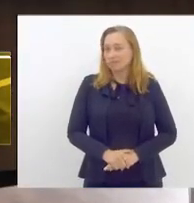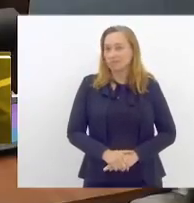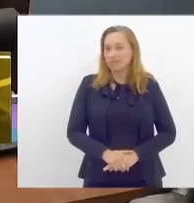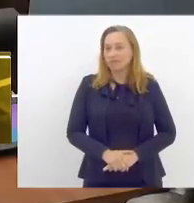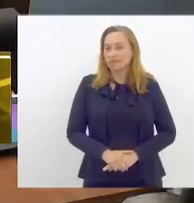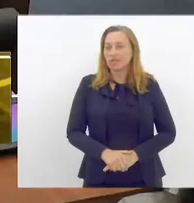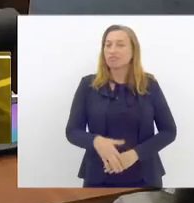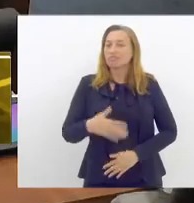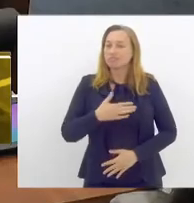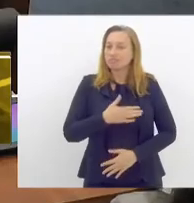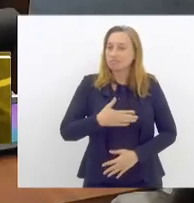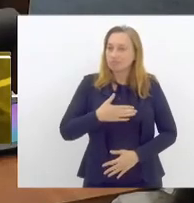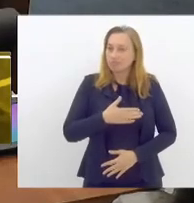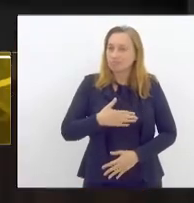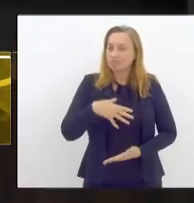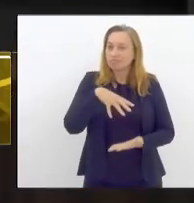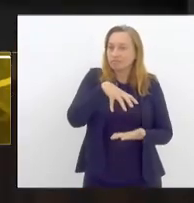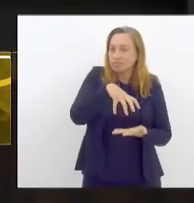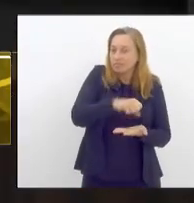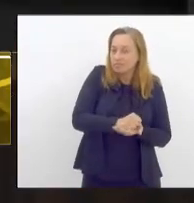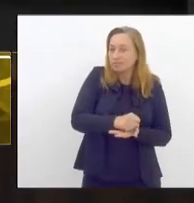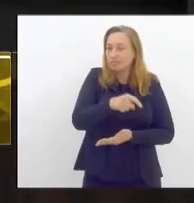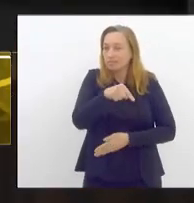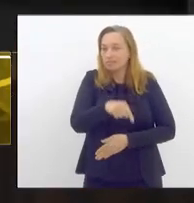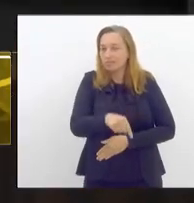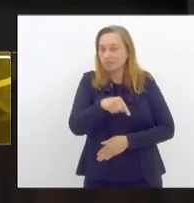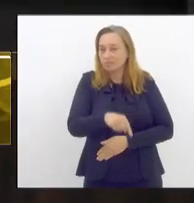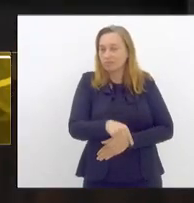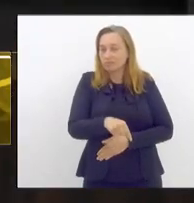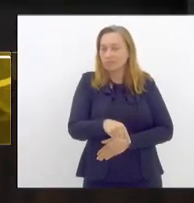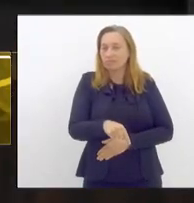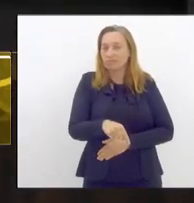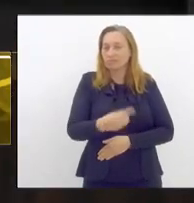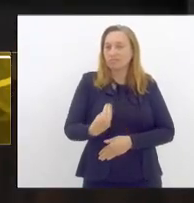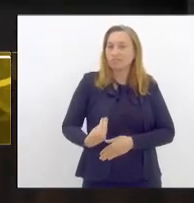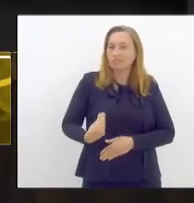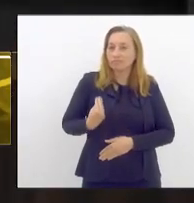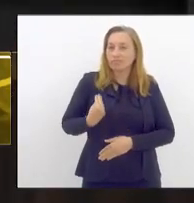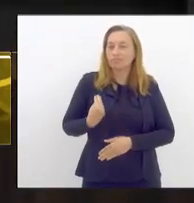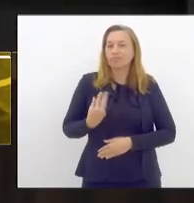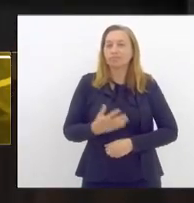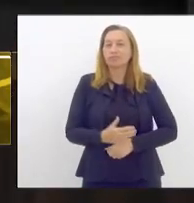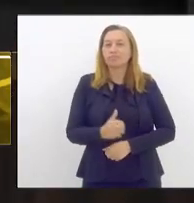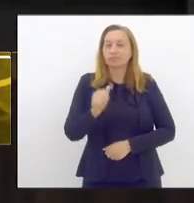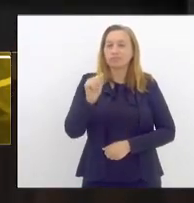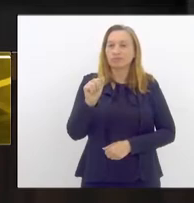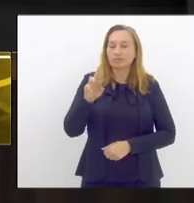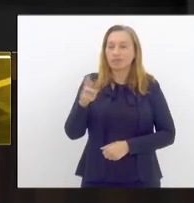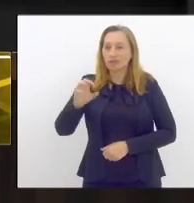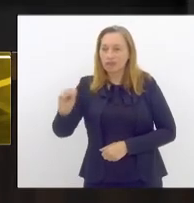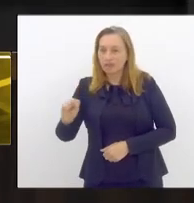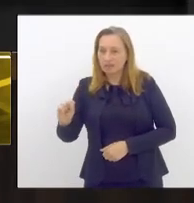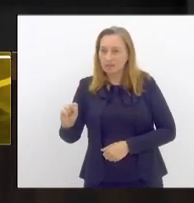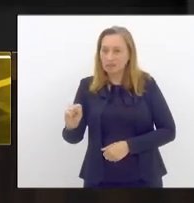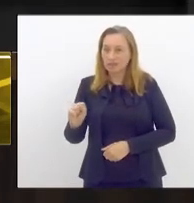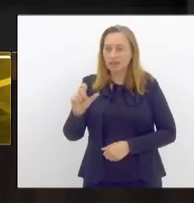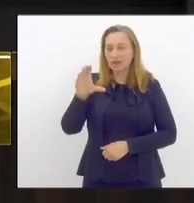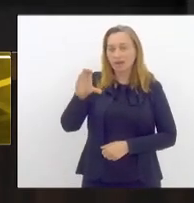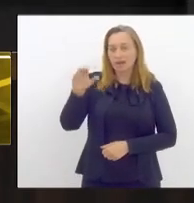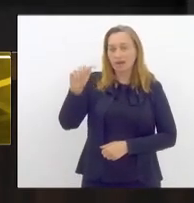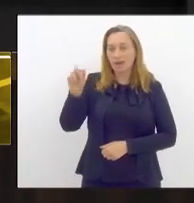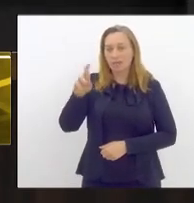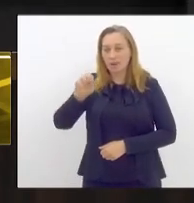gostaria de registrar que a presença de Andressa Cabral esposa do nosso